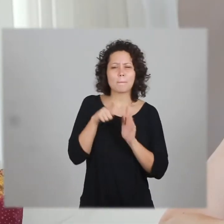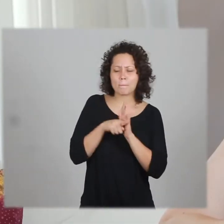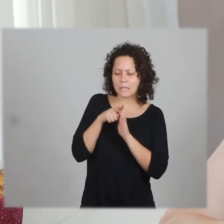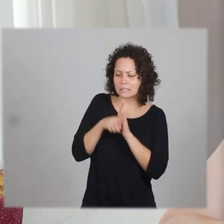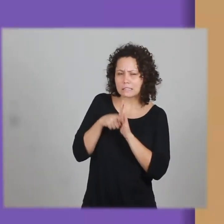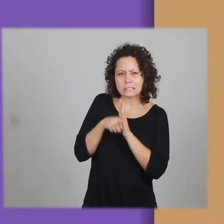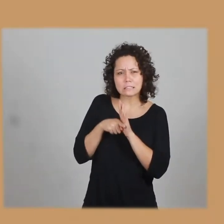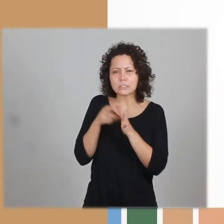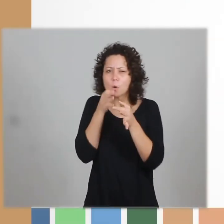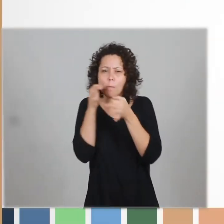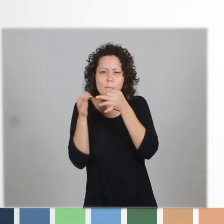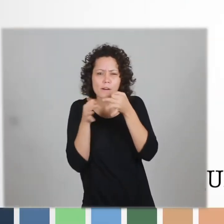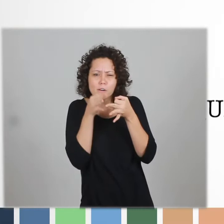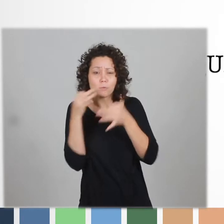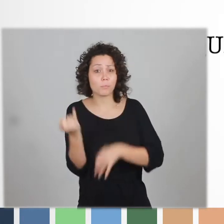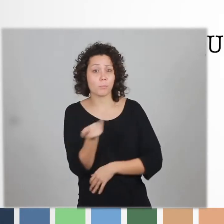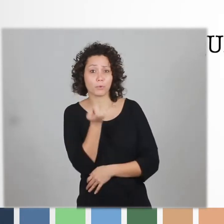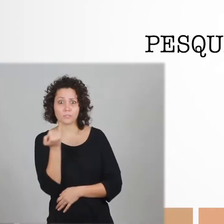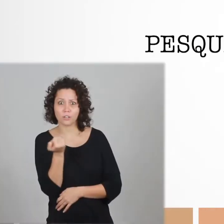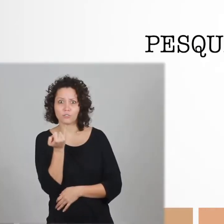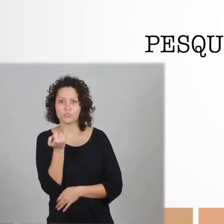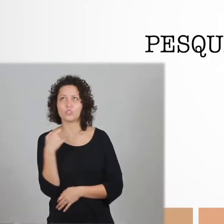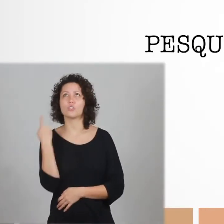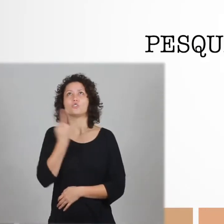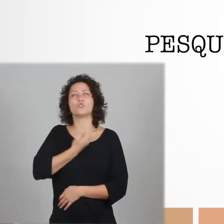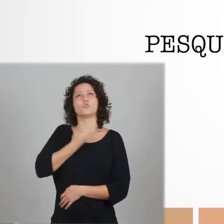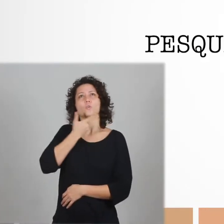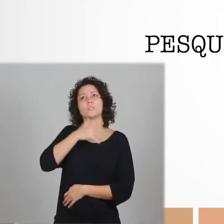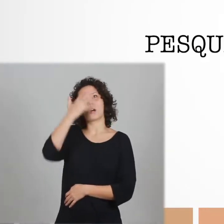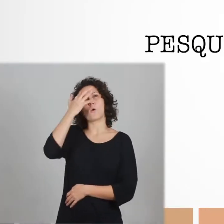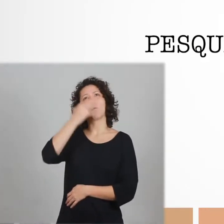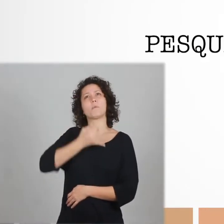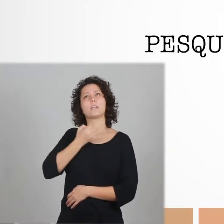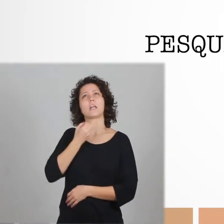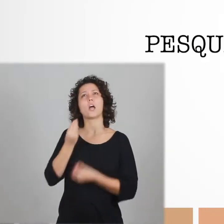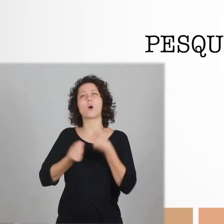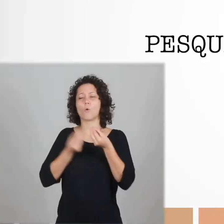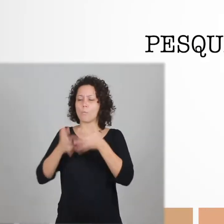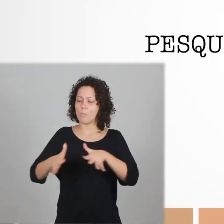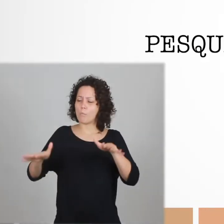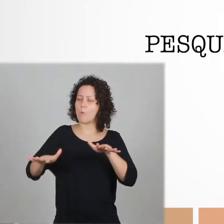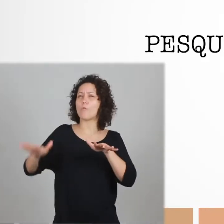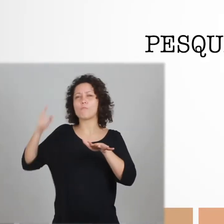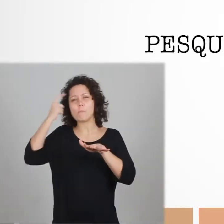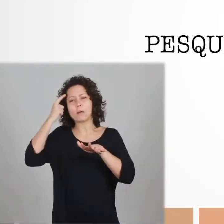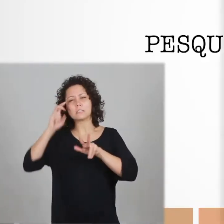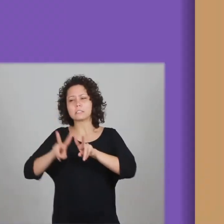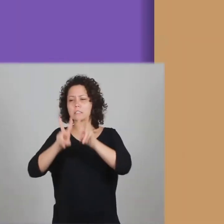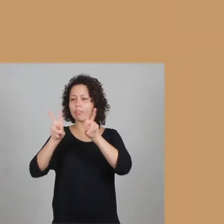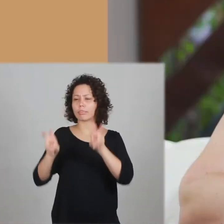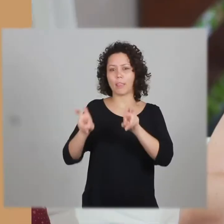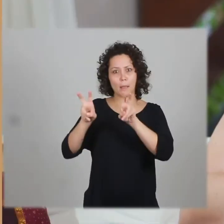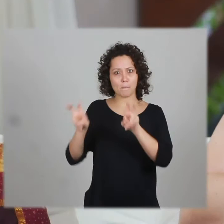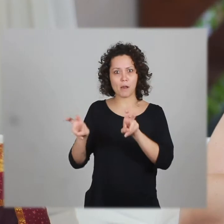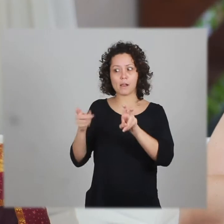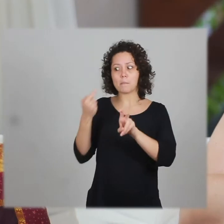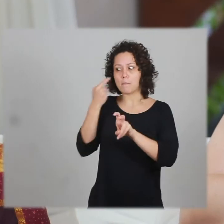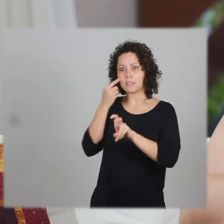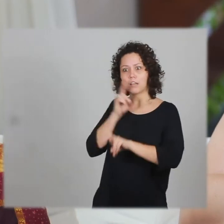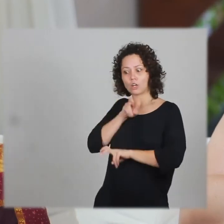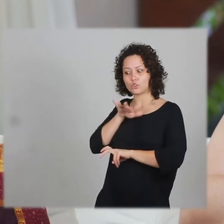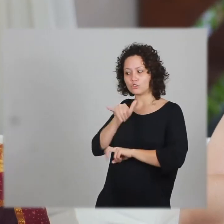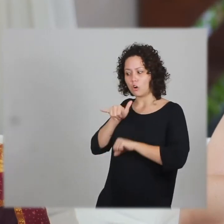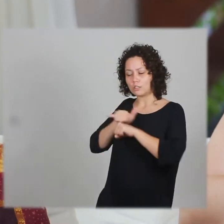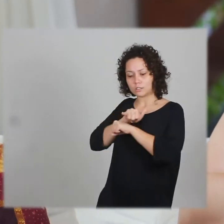nesse processo? Elas ajudam a entender como é que o público pensa sobre um problema em questão, sobre um assunto e a partir daí desenvolver uma estratégia